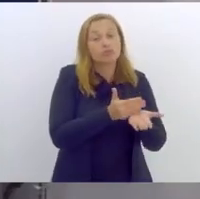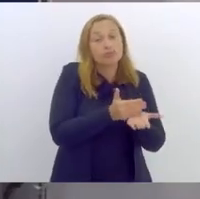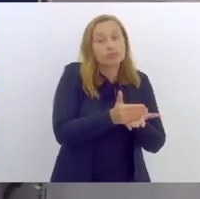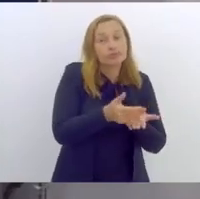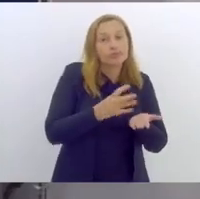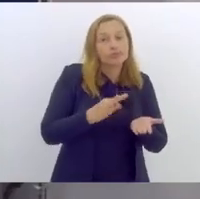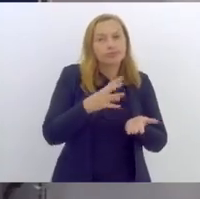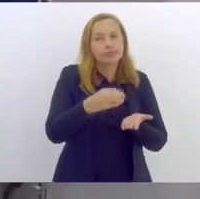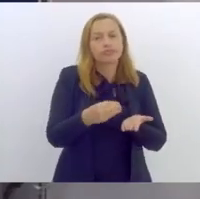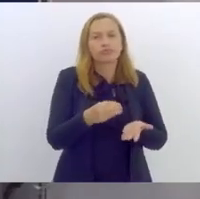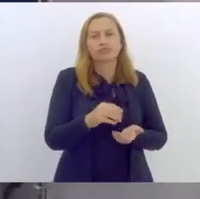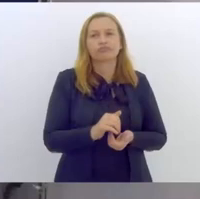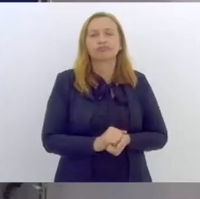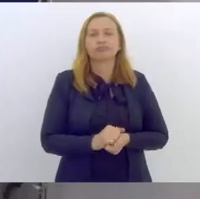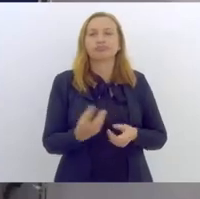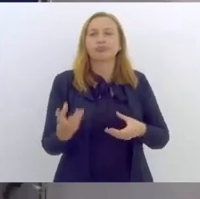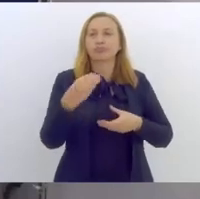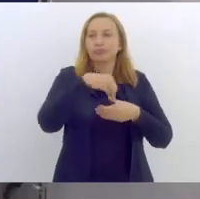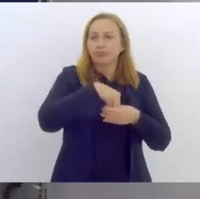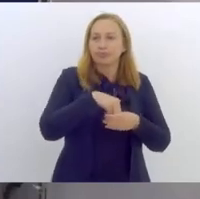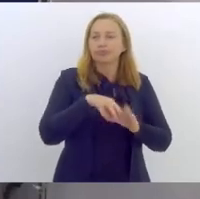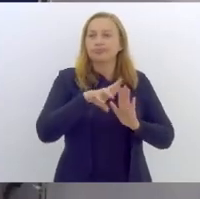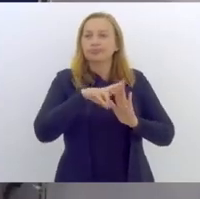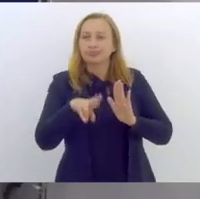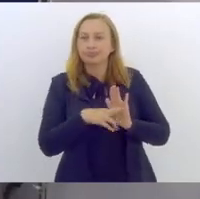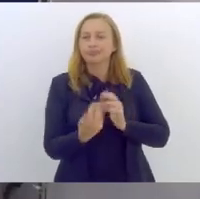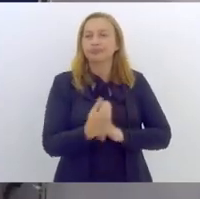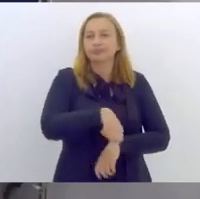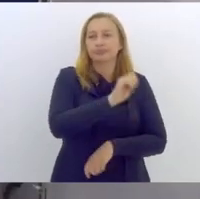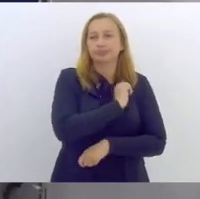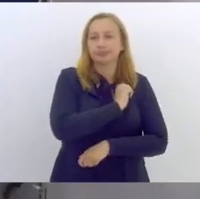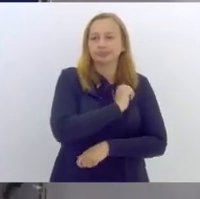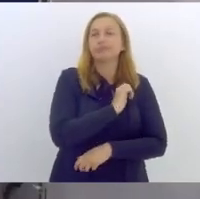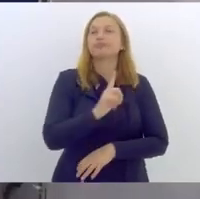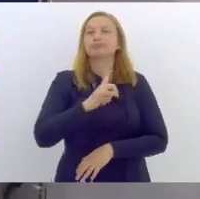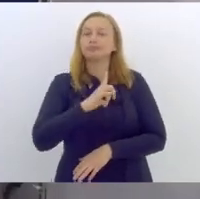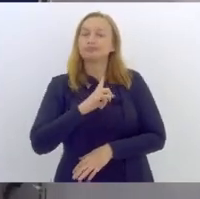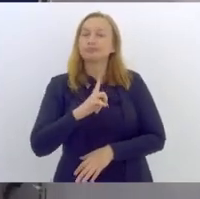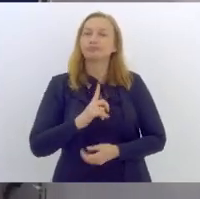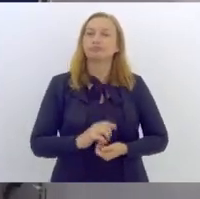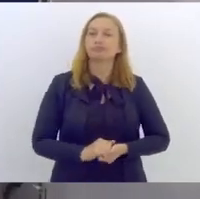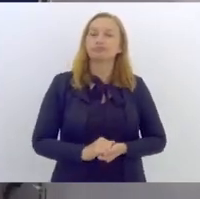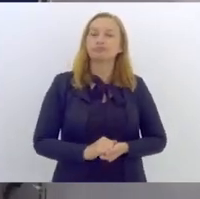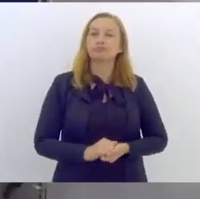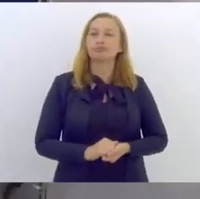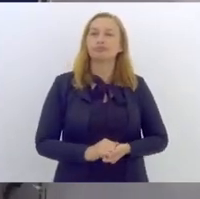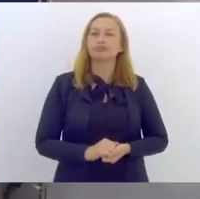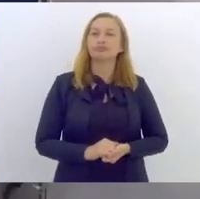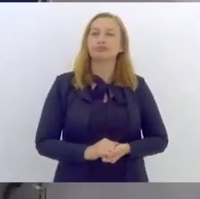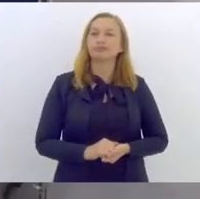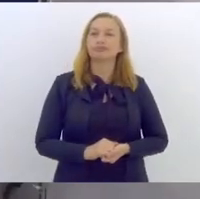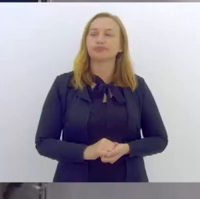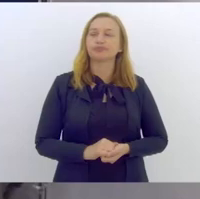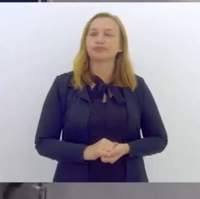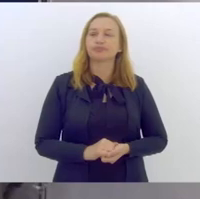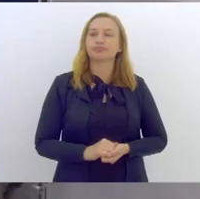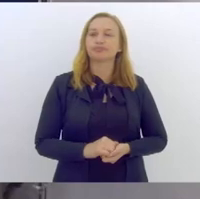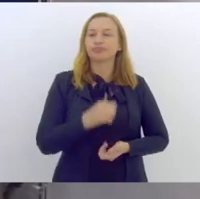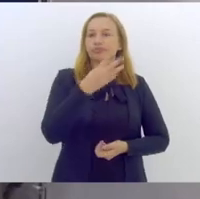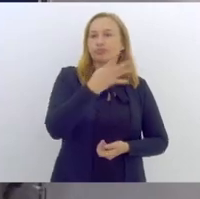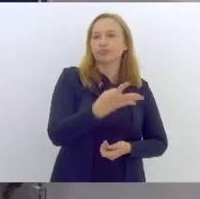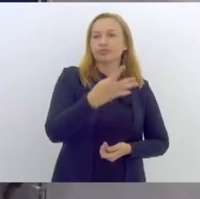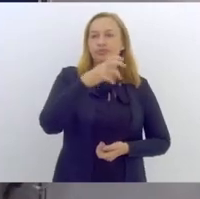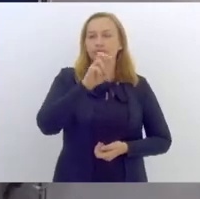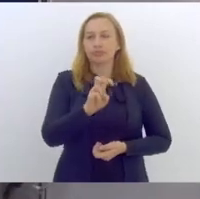que dentro do regime de recuperação fiscal houve é a vacância de 45